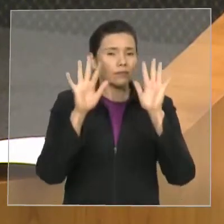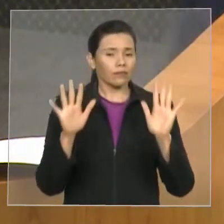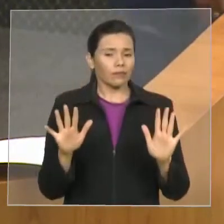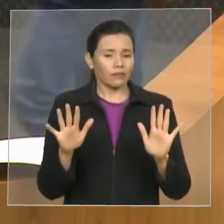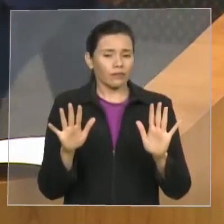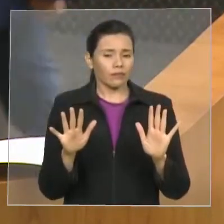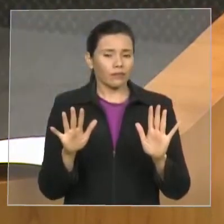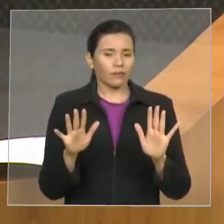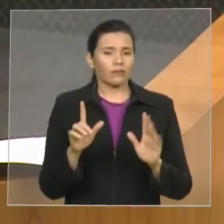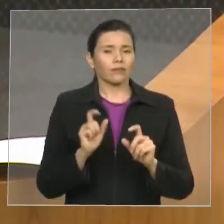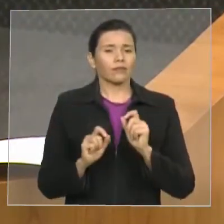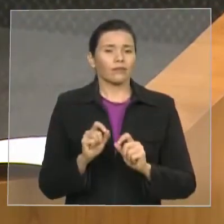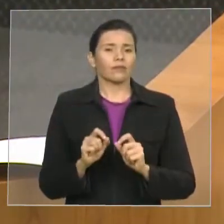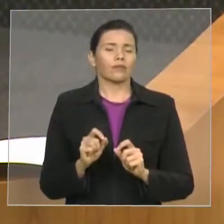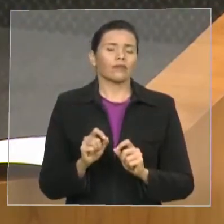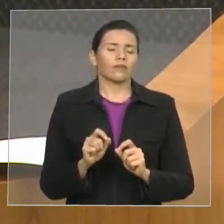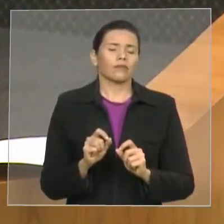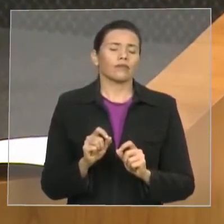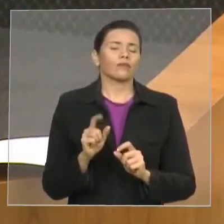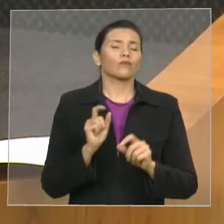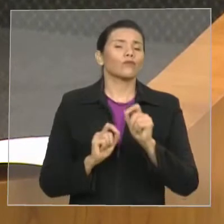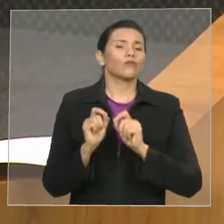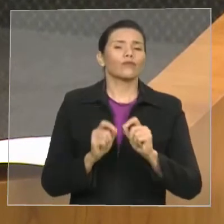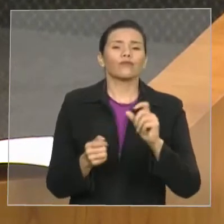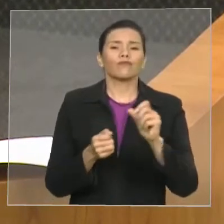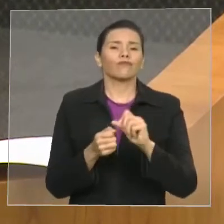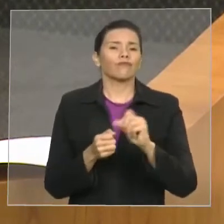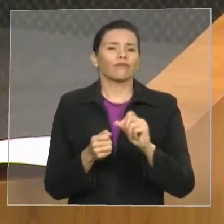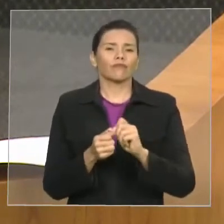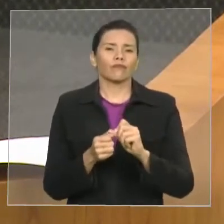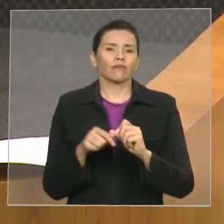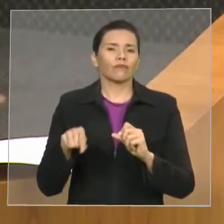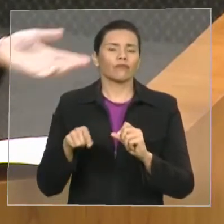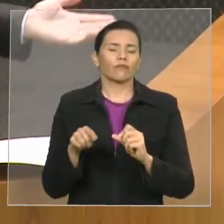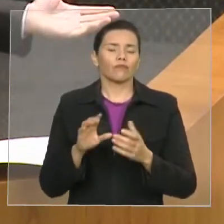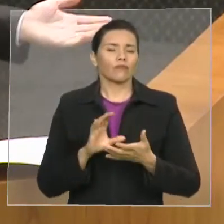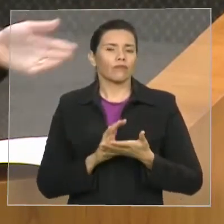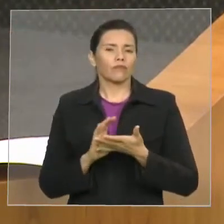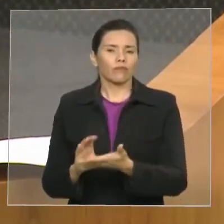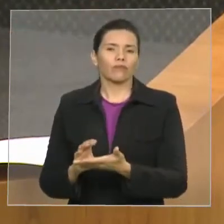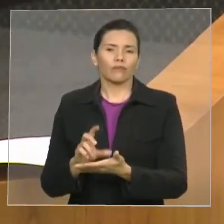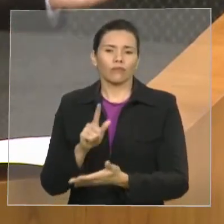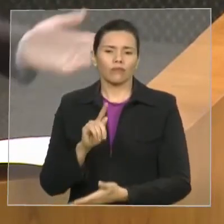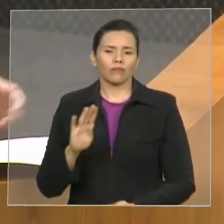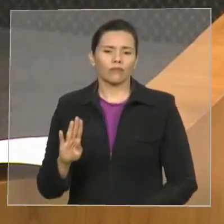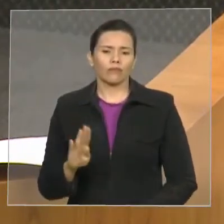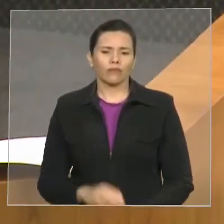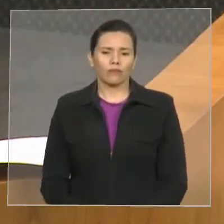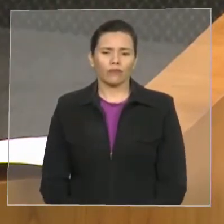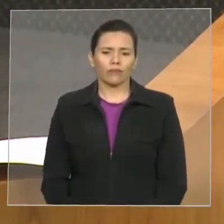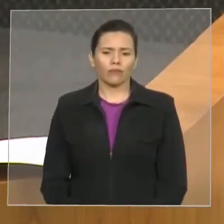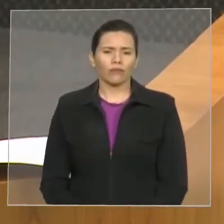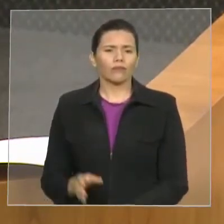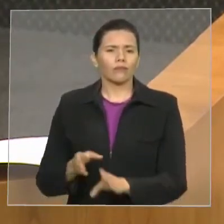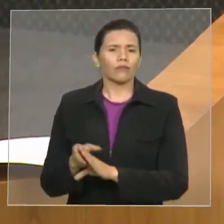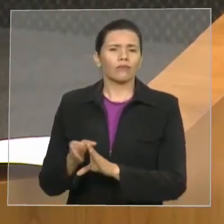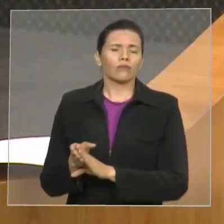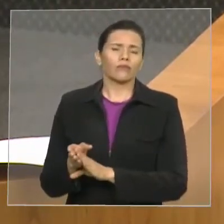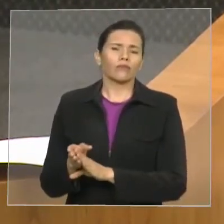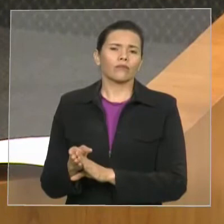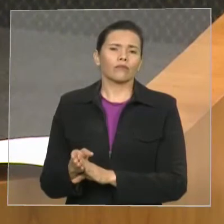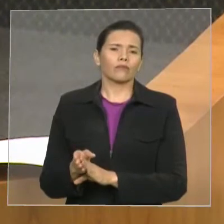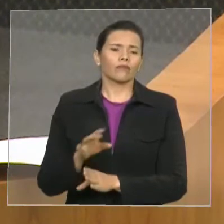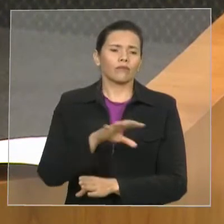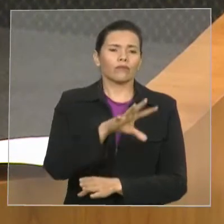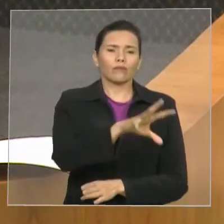de prestação de contas daquilo que se faz com recursos do fundo para o Conselho Gestor. Que conselho é esse, então? É um conselho